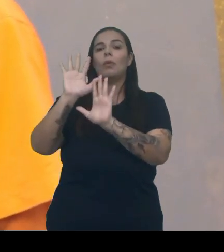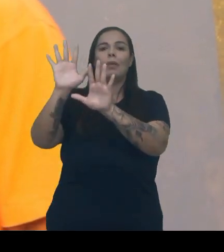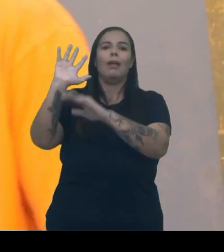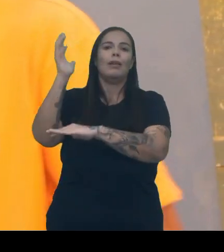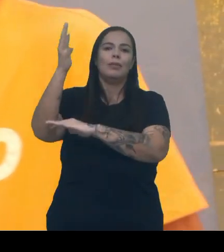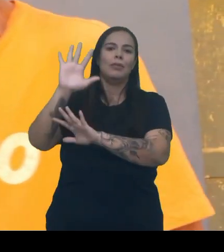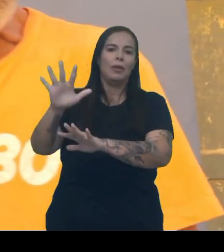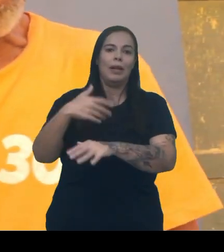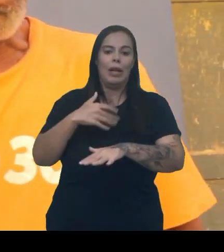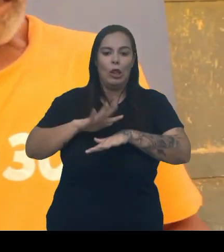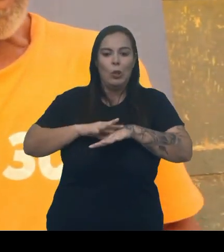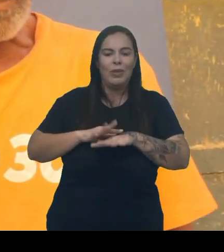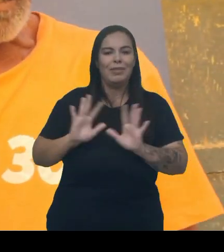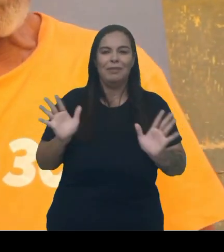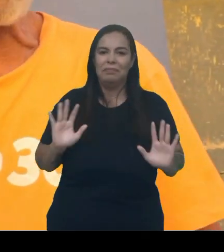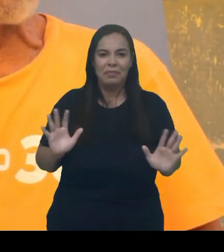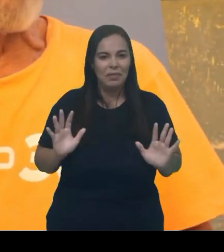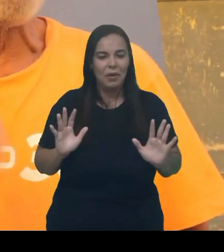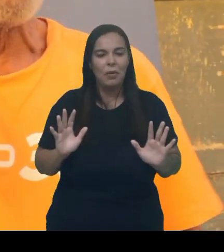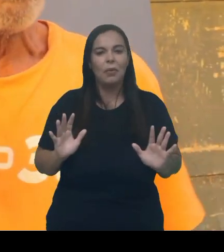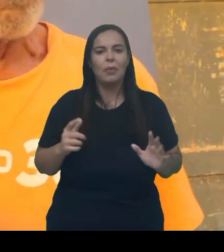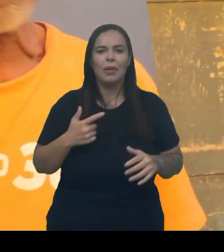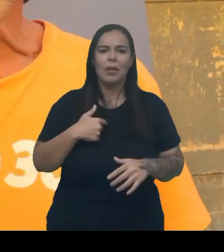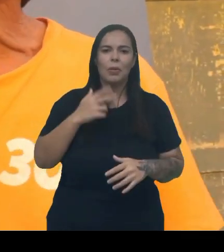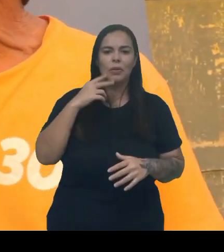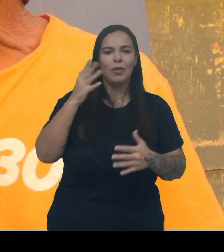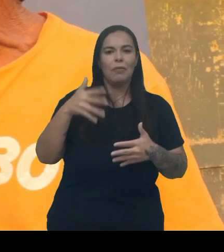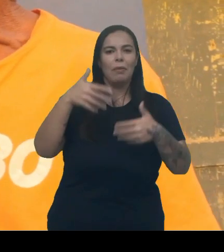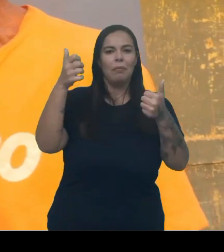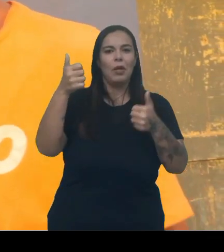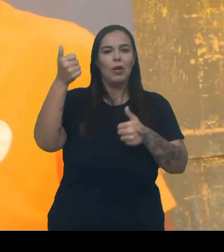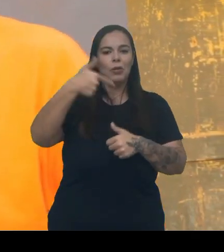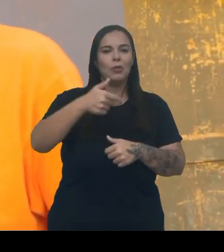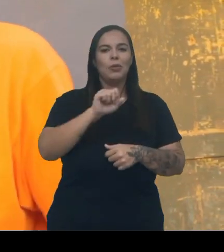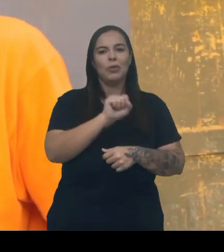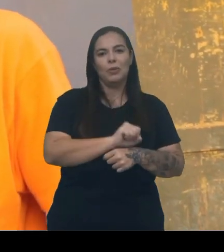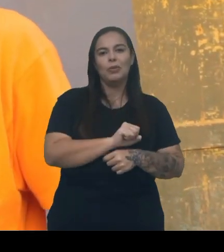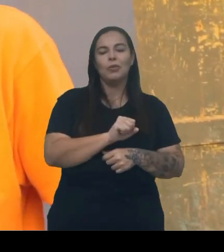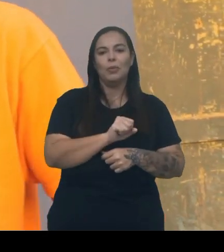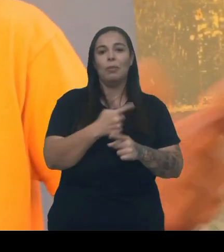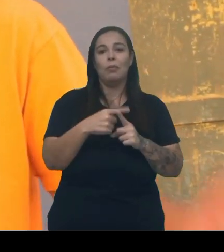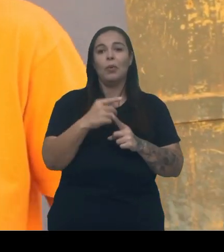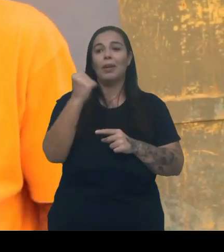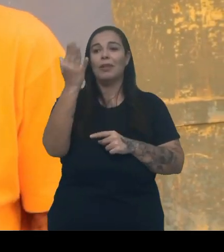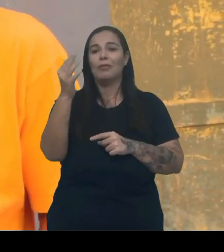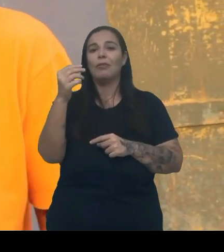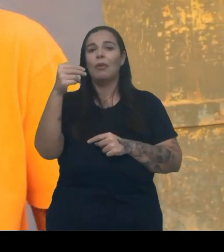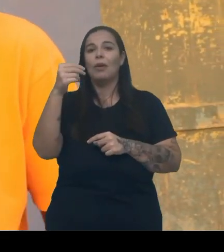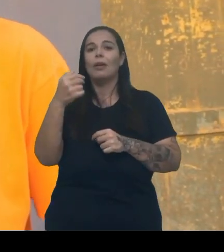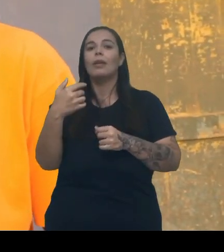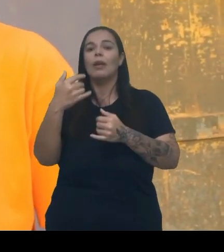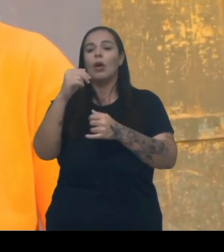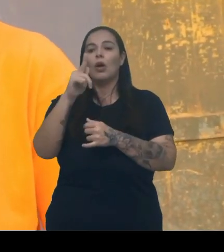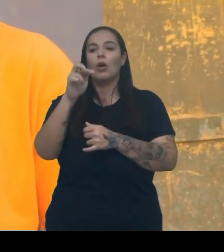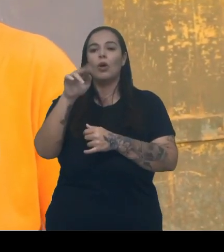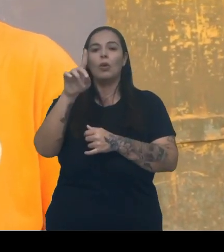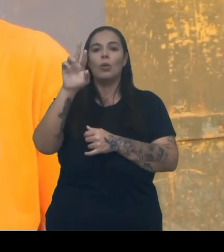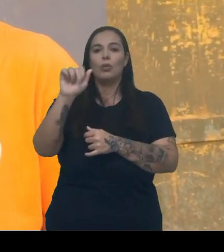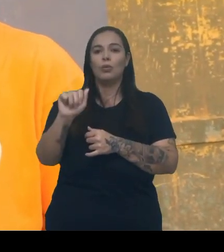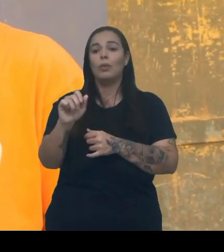natureza do peixe, não era magra assim de doença, nada não. E era até, eu achava até melhor do que a tainha do sul, que a tainha de fora tinha menos